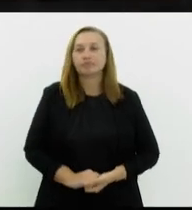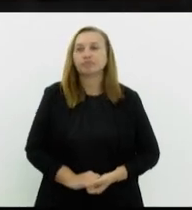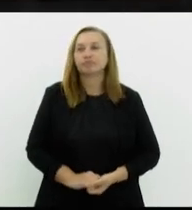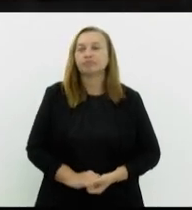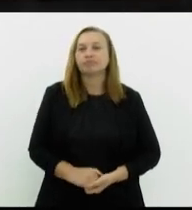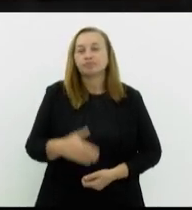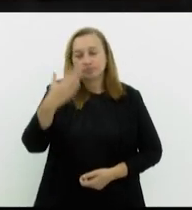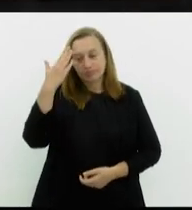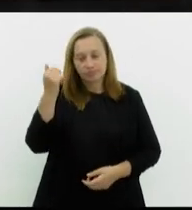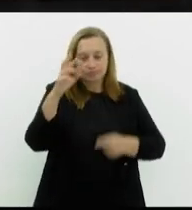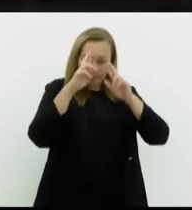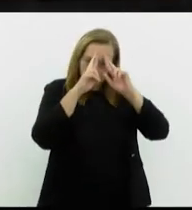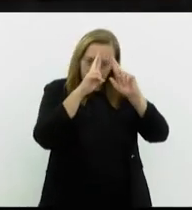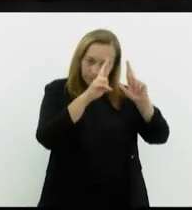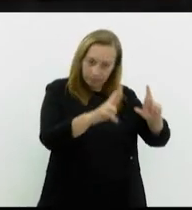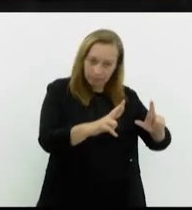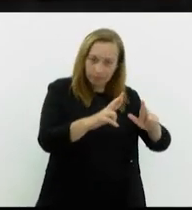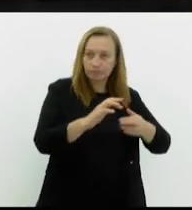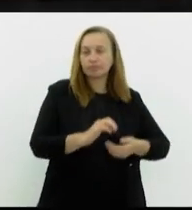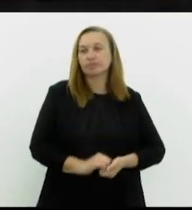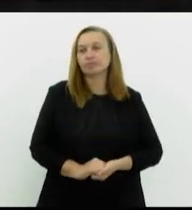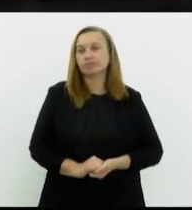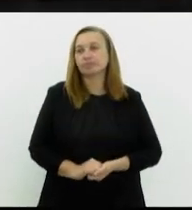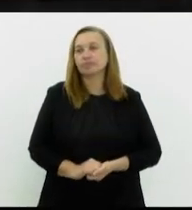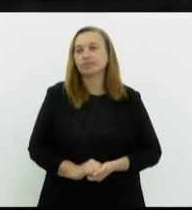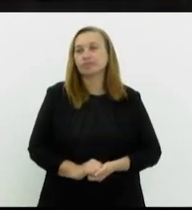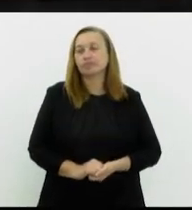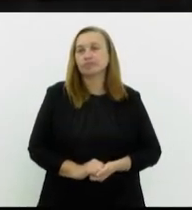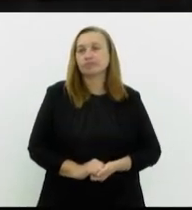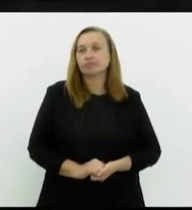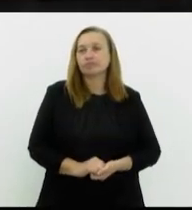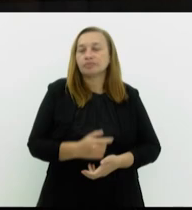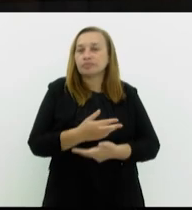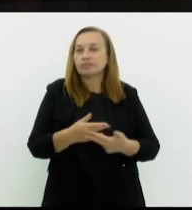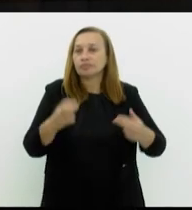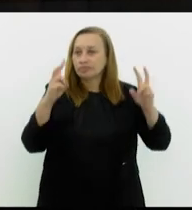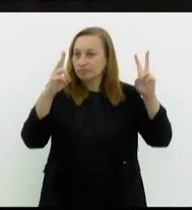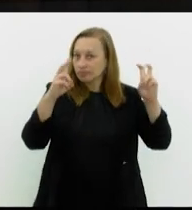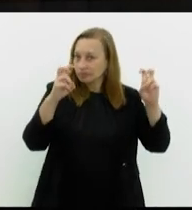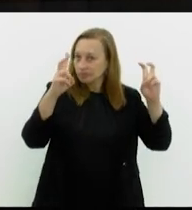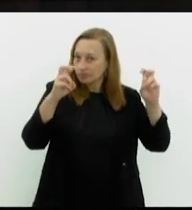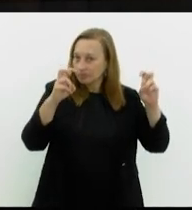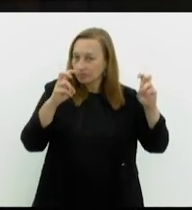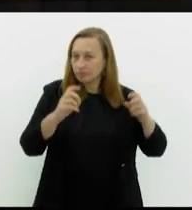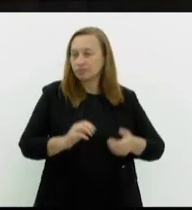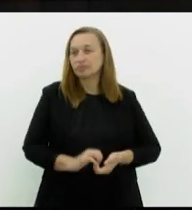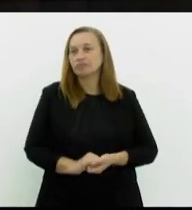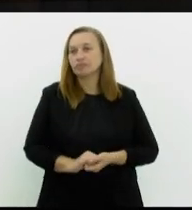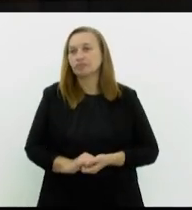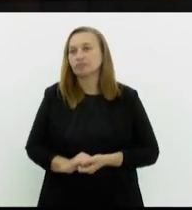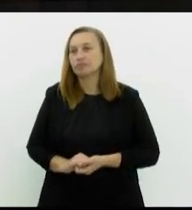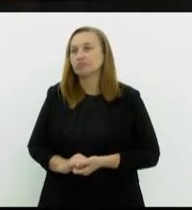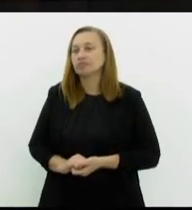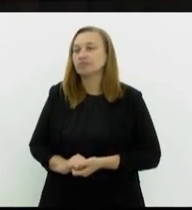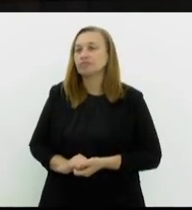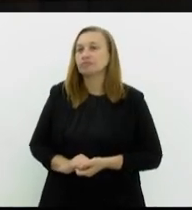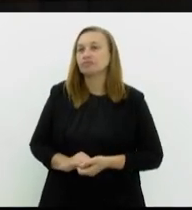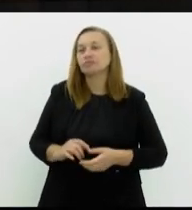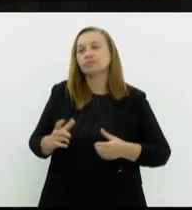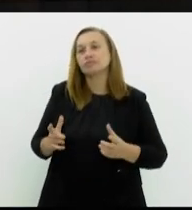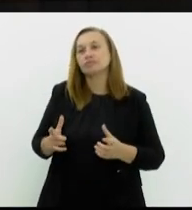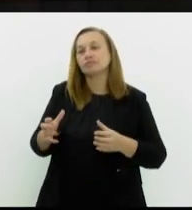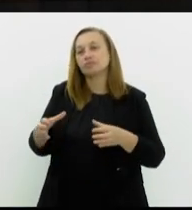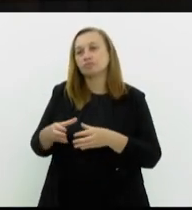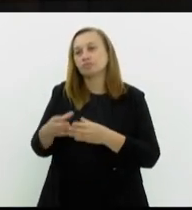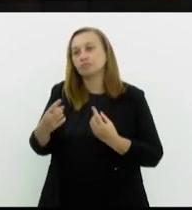Sei respeitar a situação e a oposição.